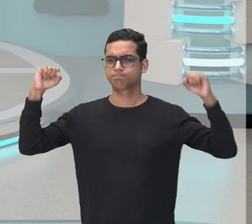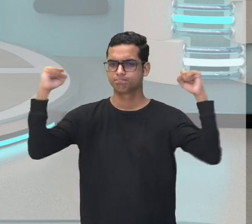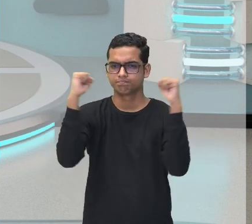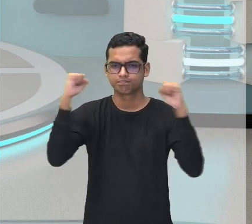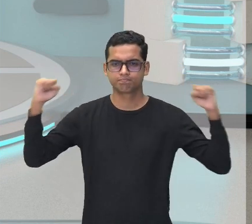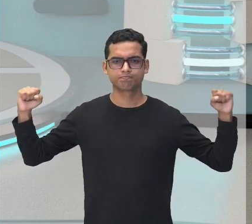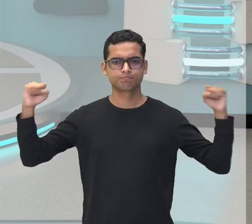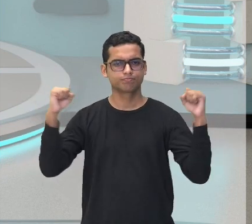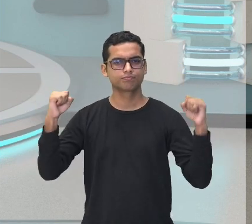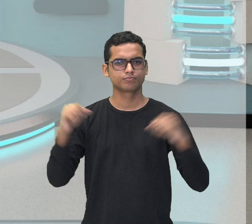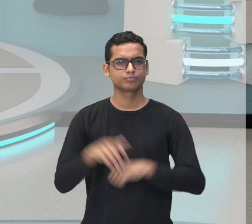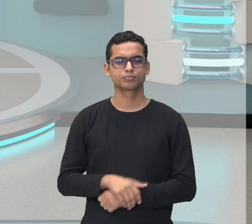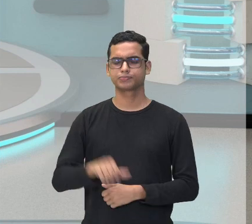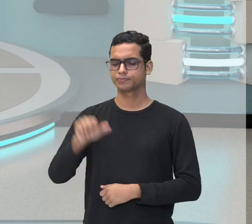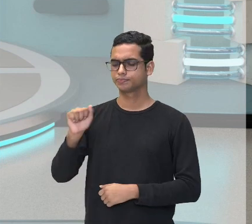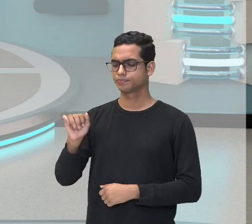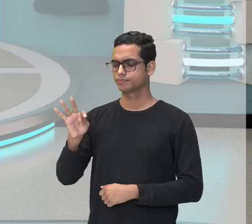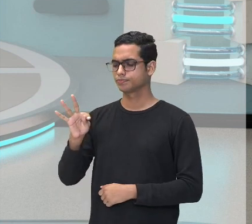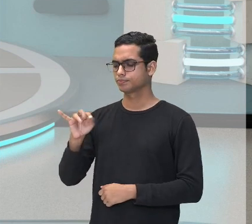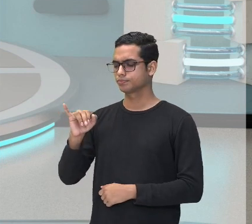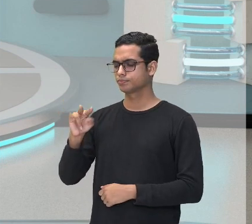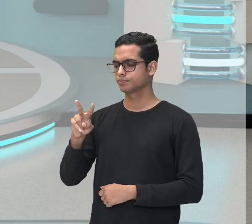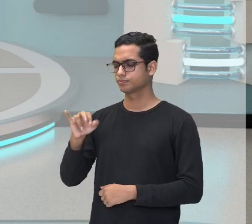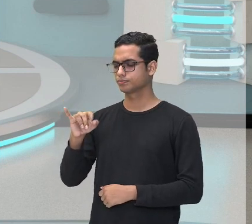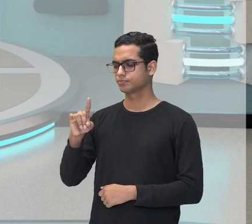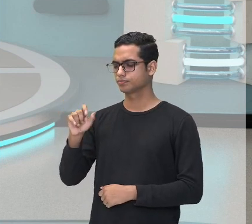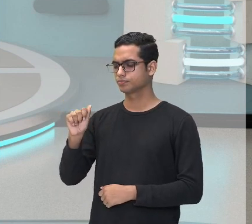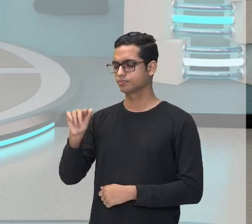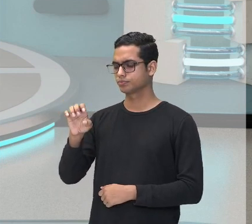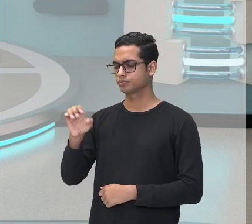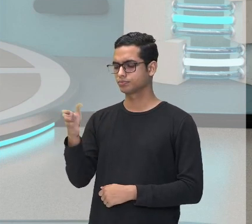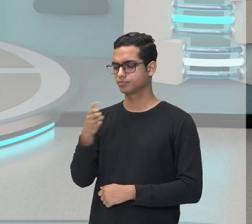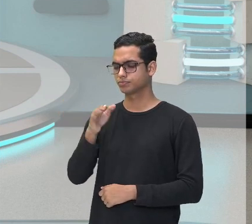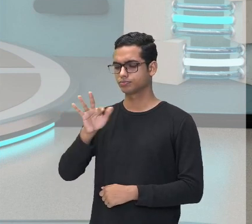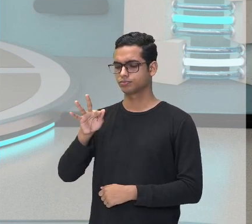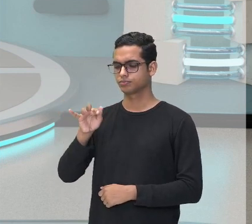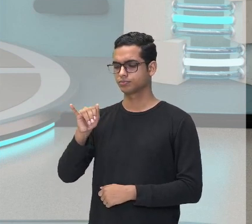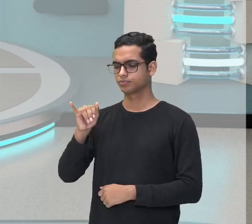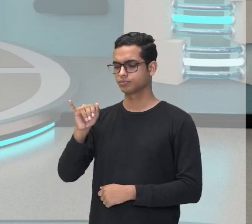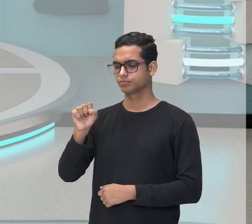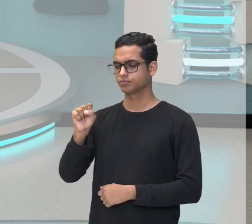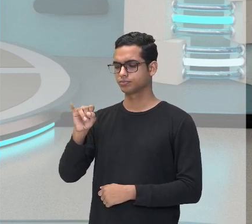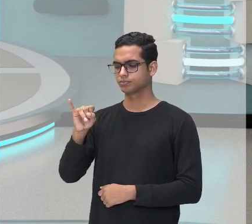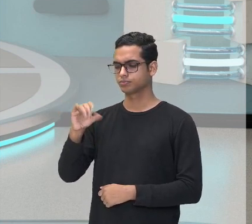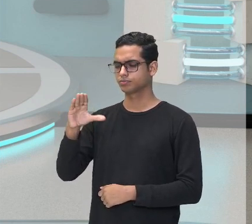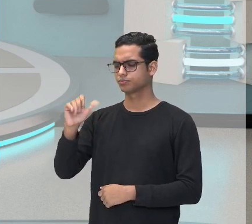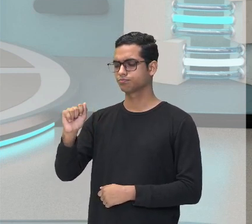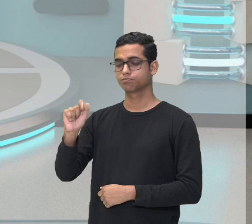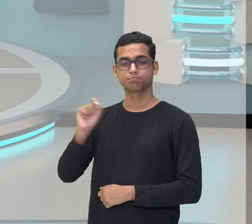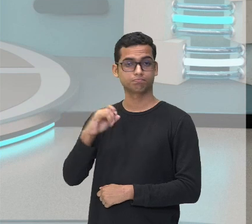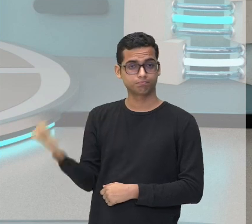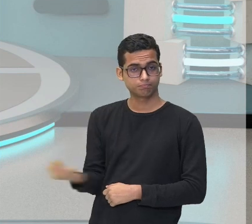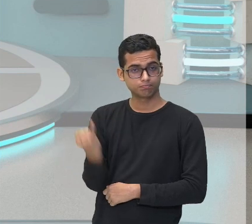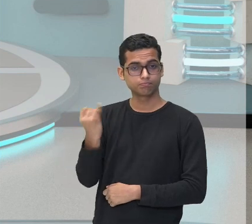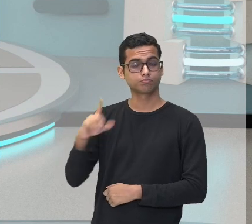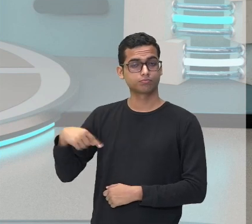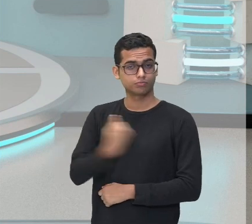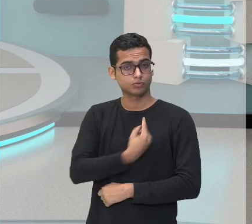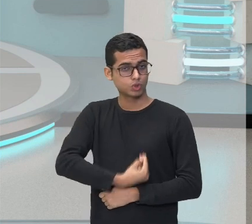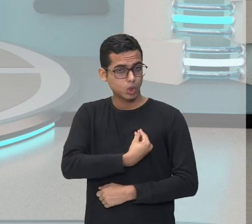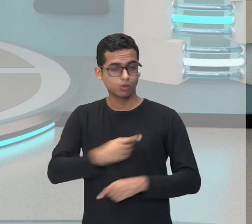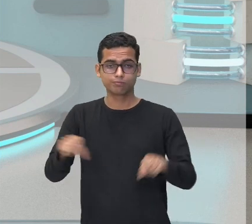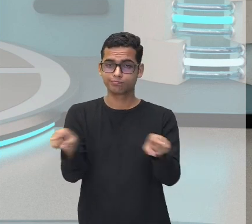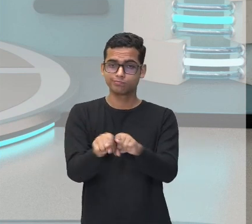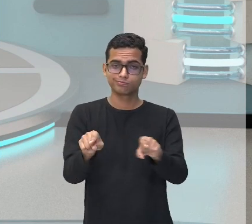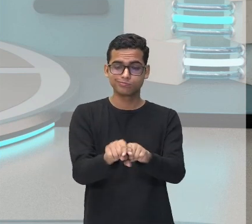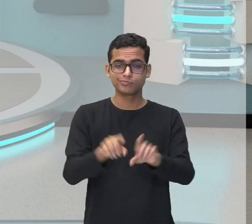a atividade física, ela tem uma importância muito grande na nossa vida, né, no nosso cotidiano, e a falta